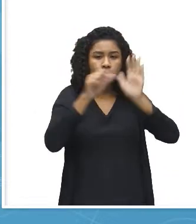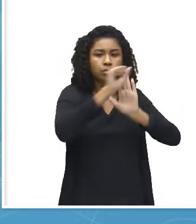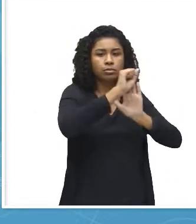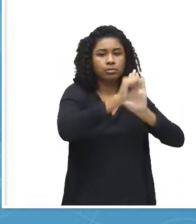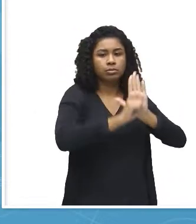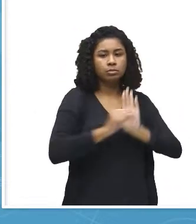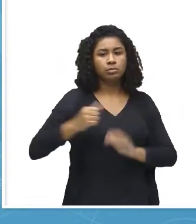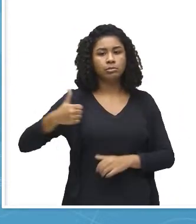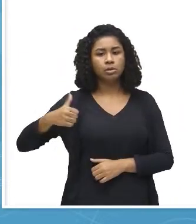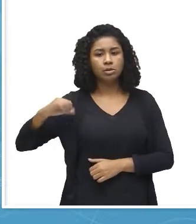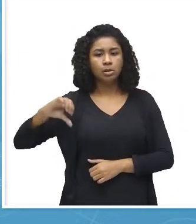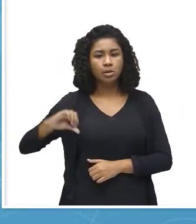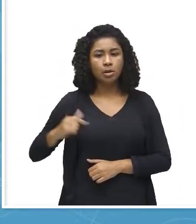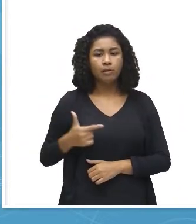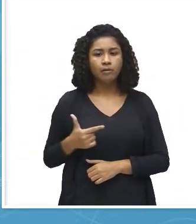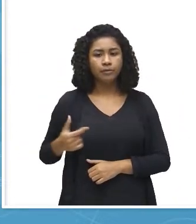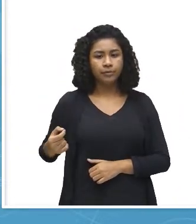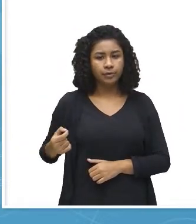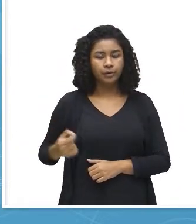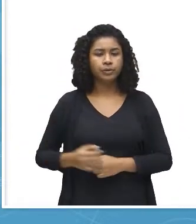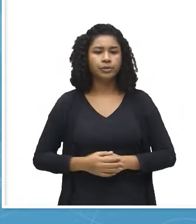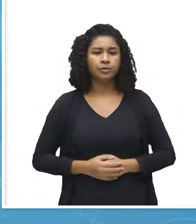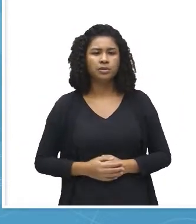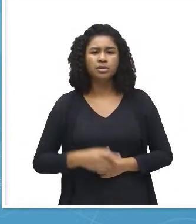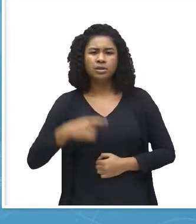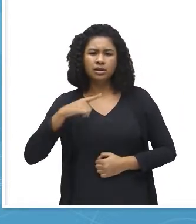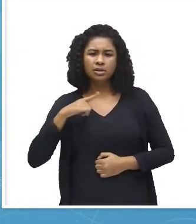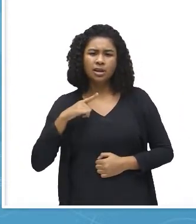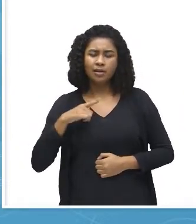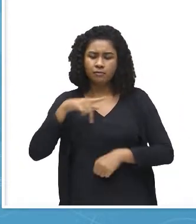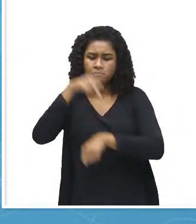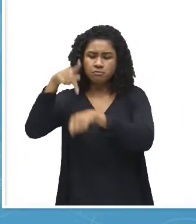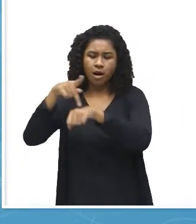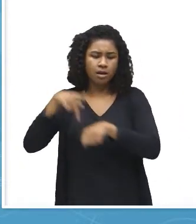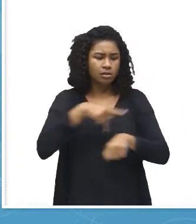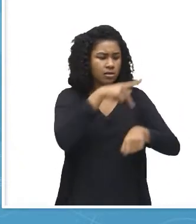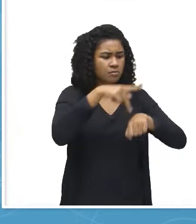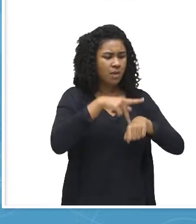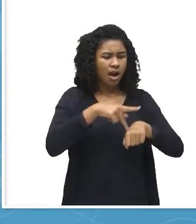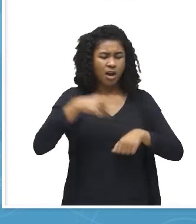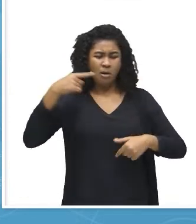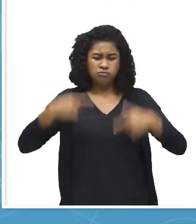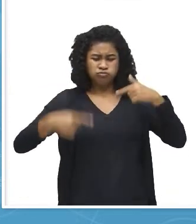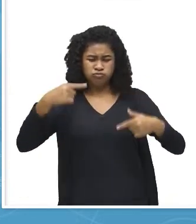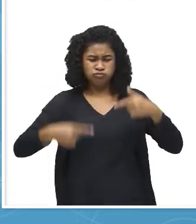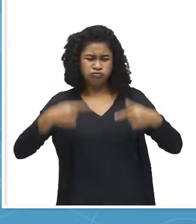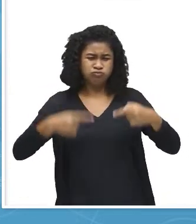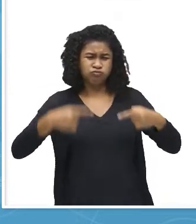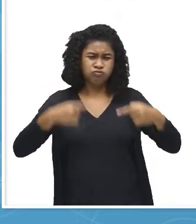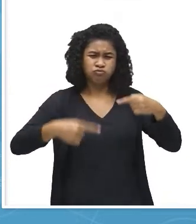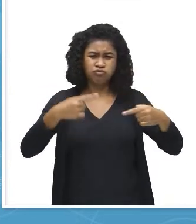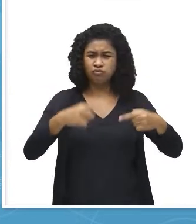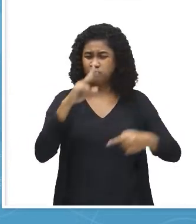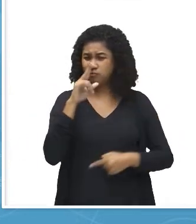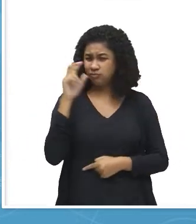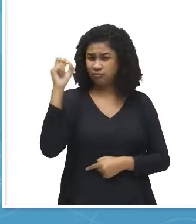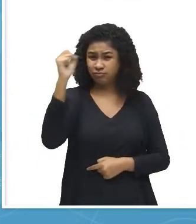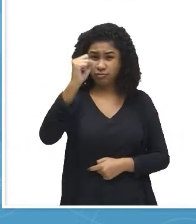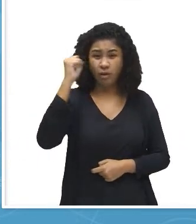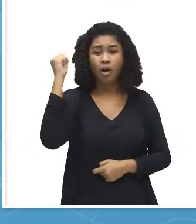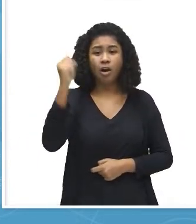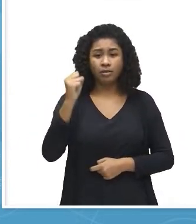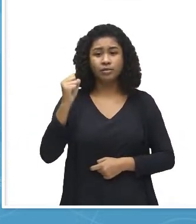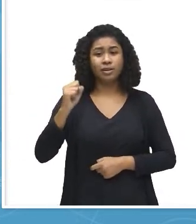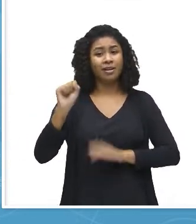e XX. A corrida imperialista se intensifica a partir de 1880, quer dizer, lá na segunda metade do